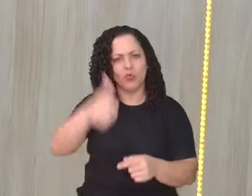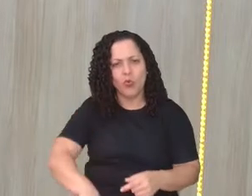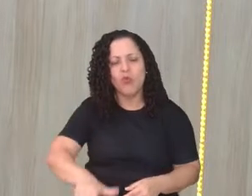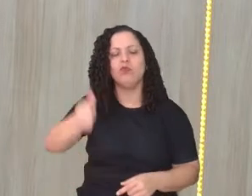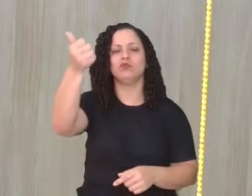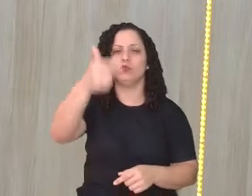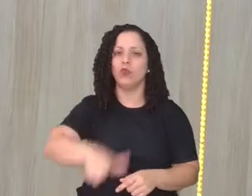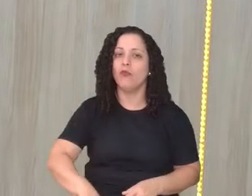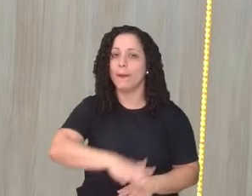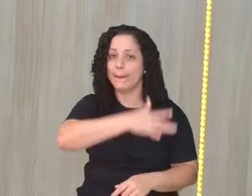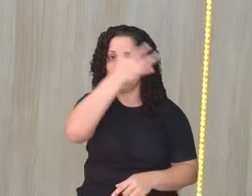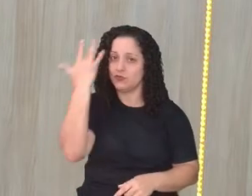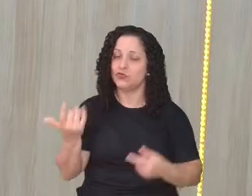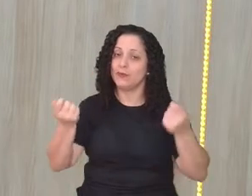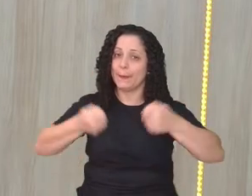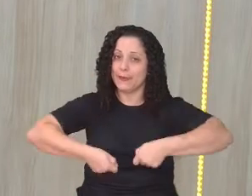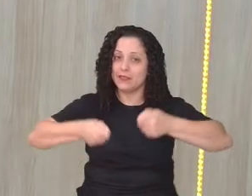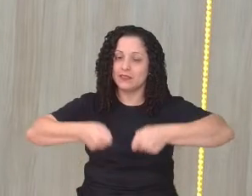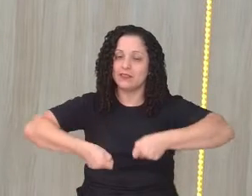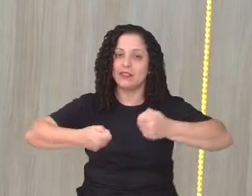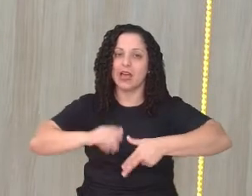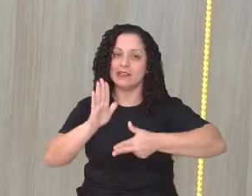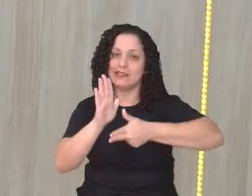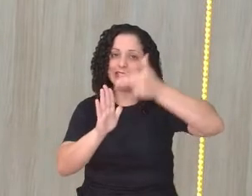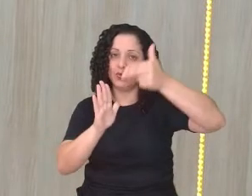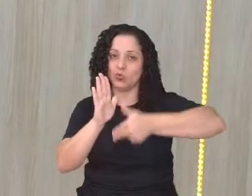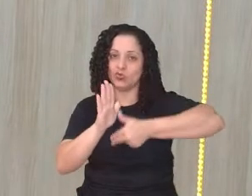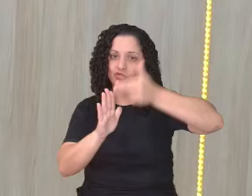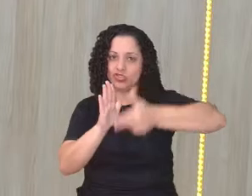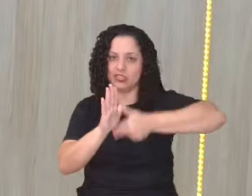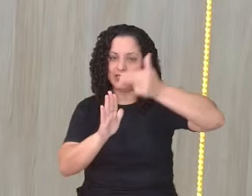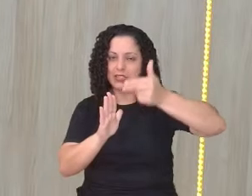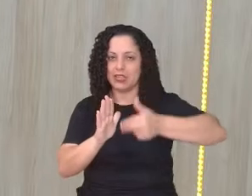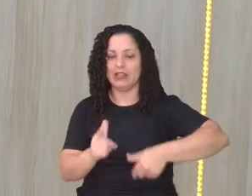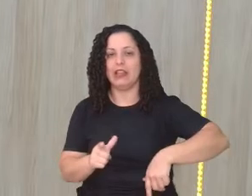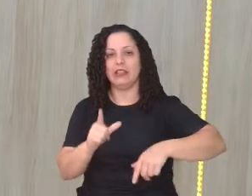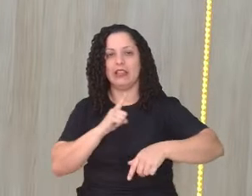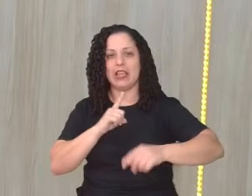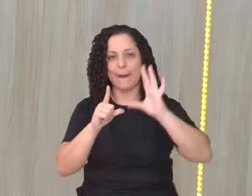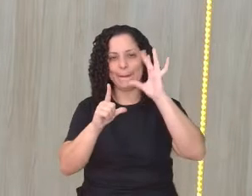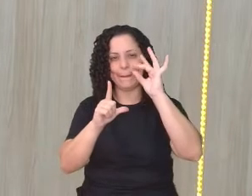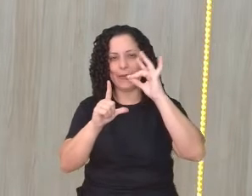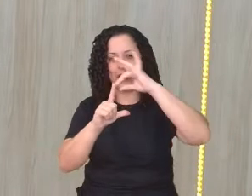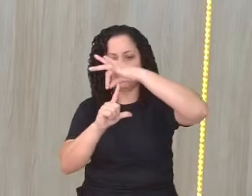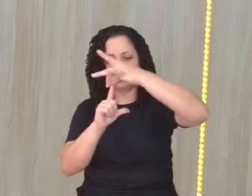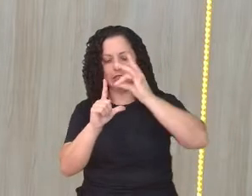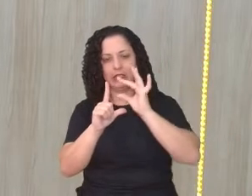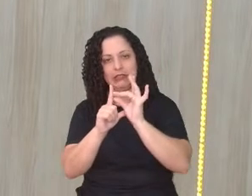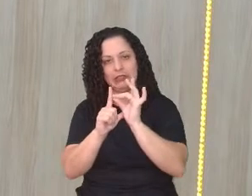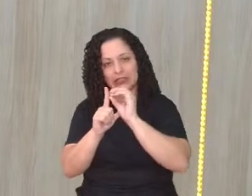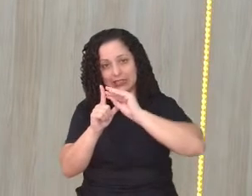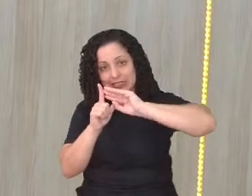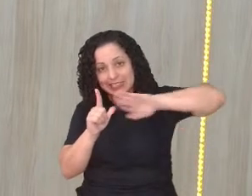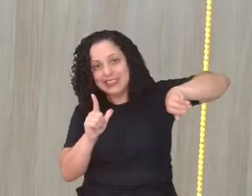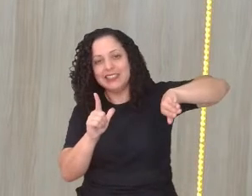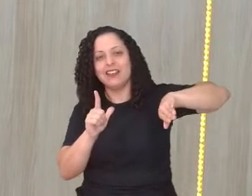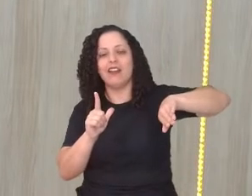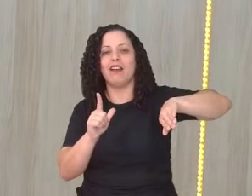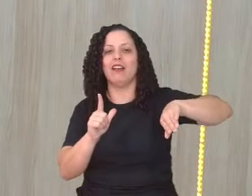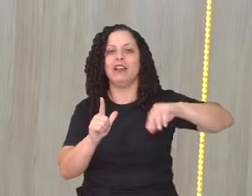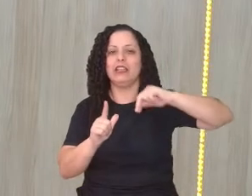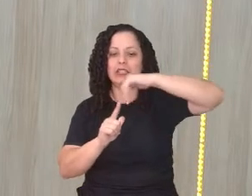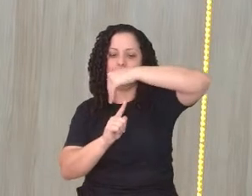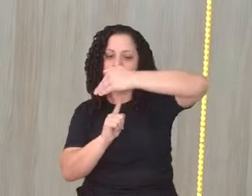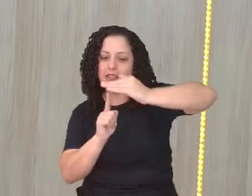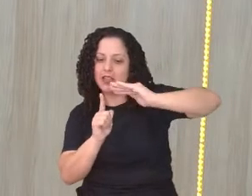são pessoas que precisam fazer a cirurgia de fimose para que o prepúcio realmente ele possa sair e possa ser